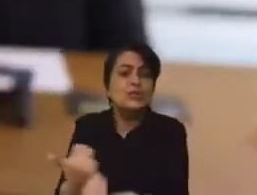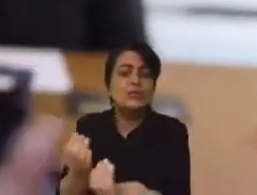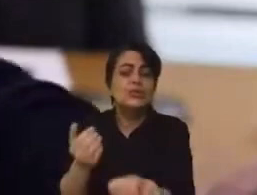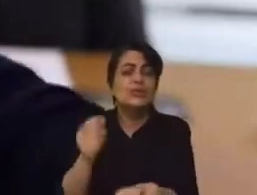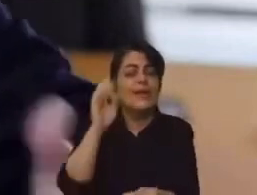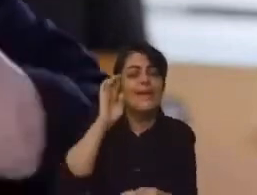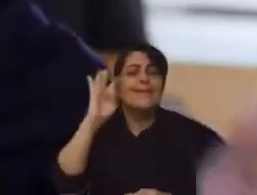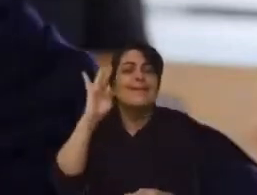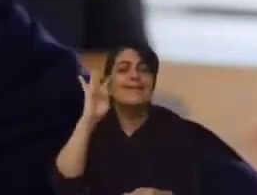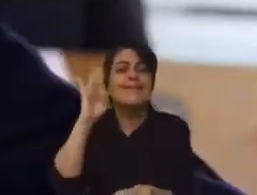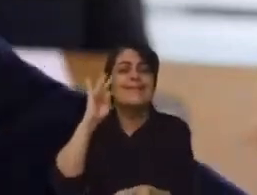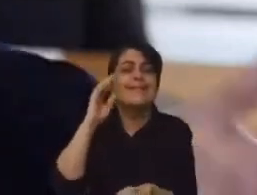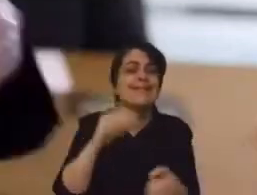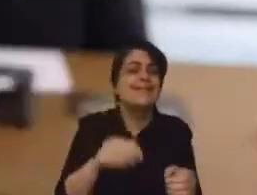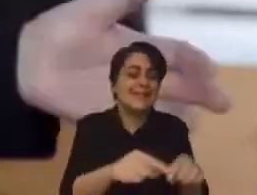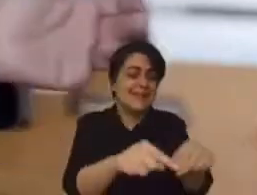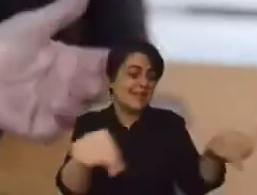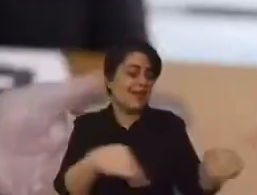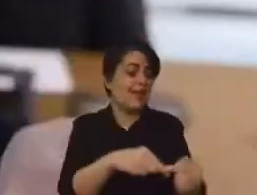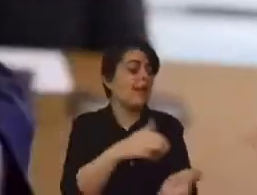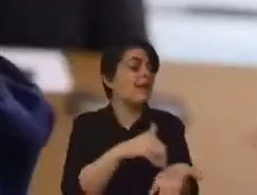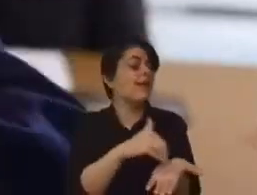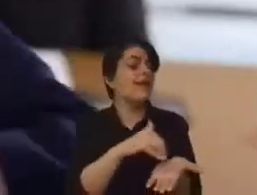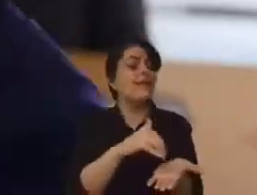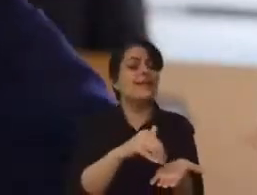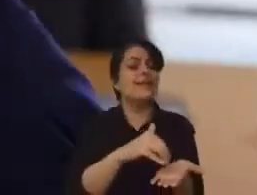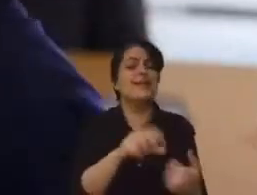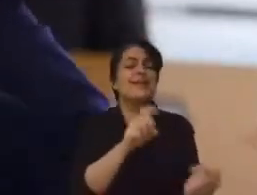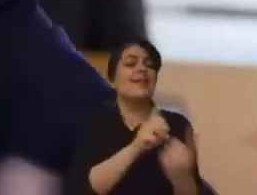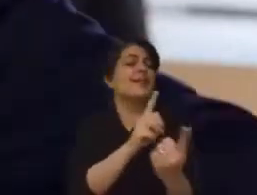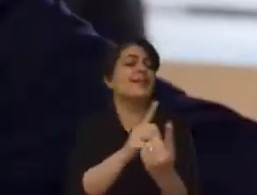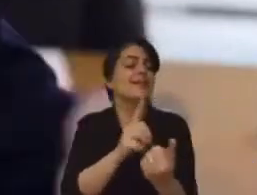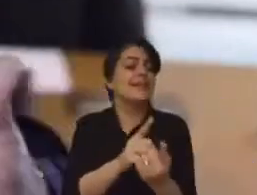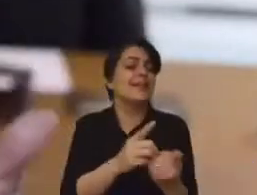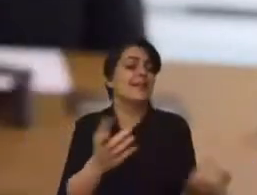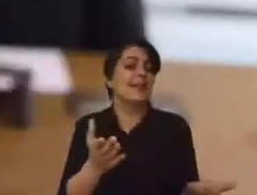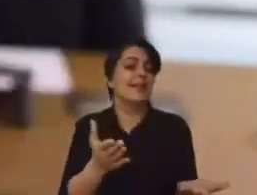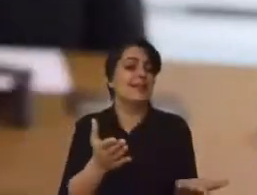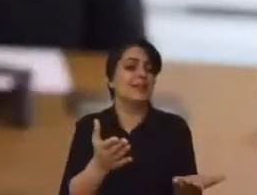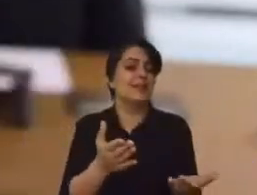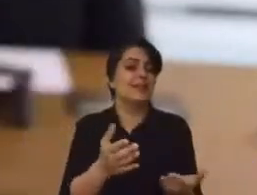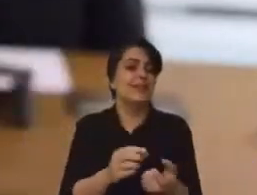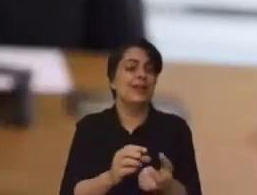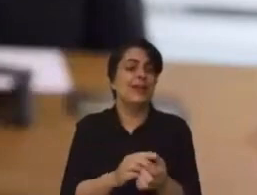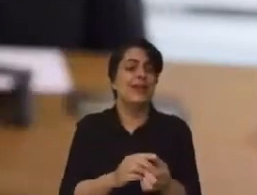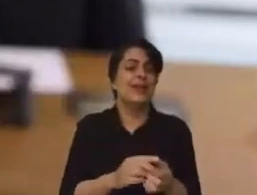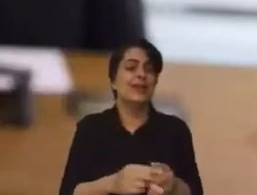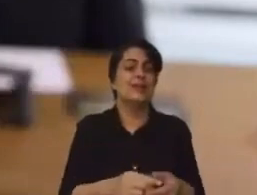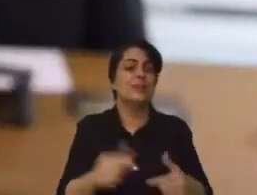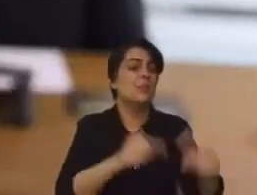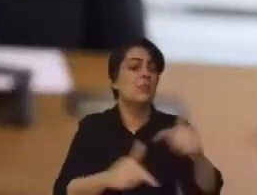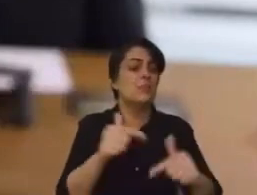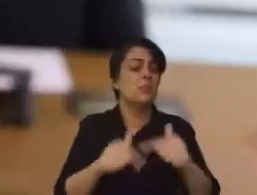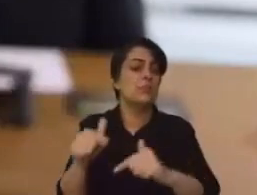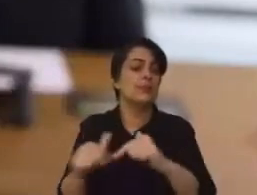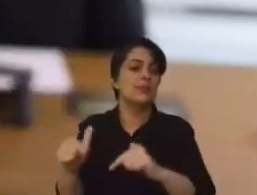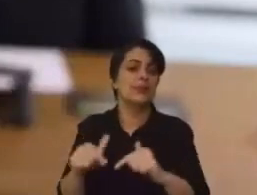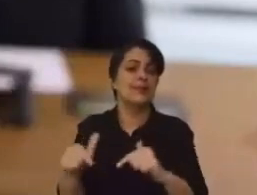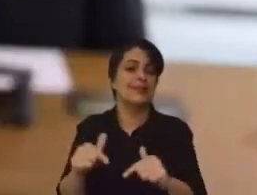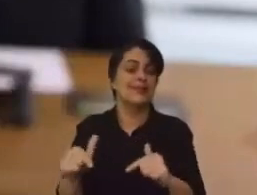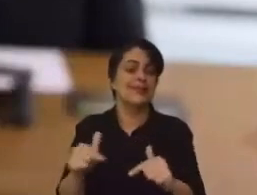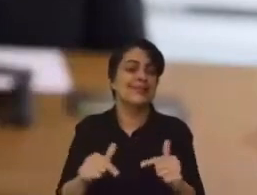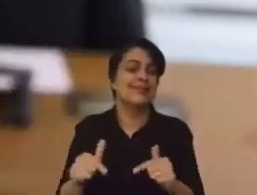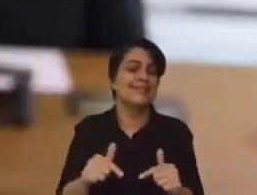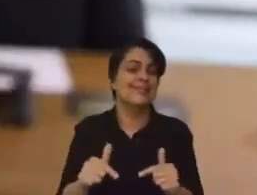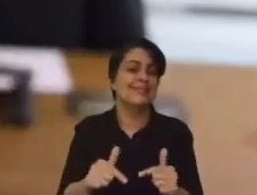próprio escritório, trabalhar, atender trabalhadores, atender inquilino, atender um monte de coisa, e essa meninada com carteirinha